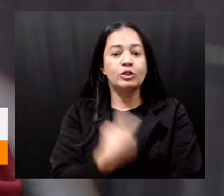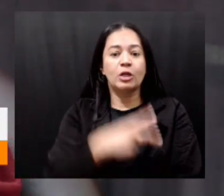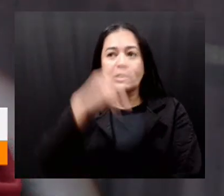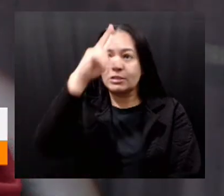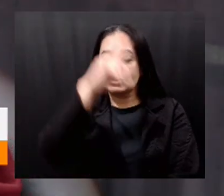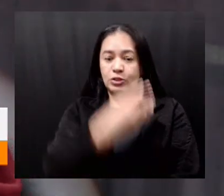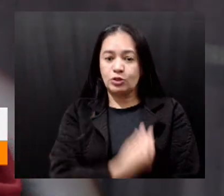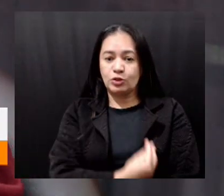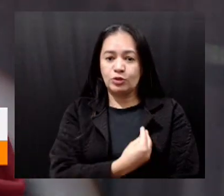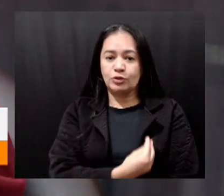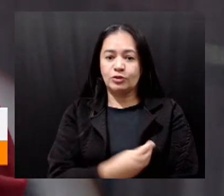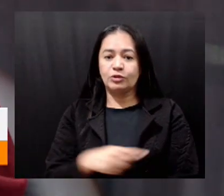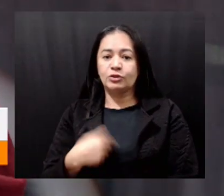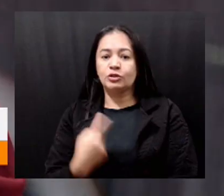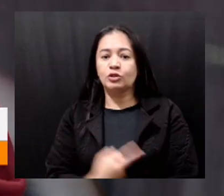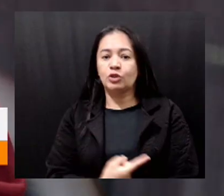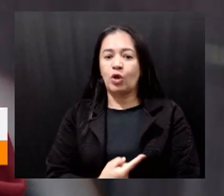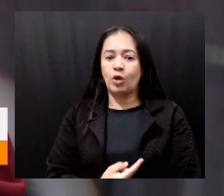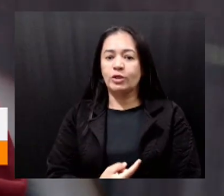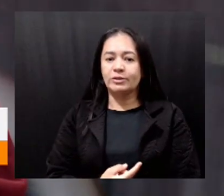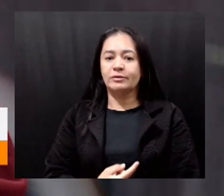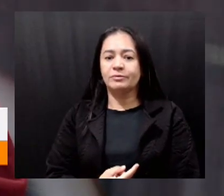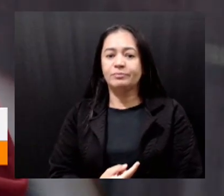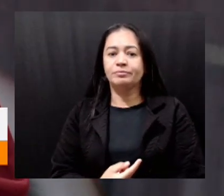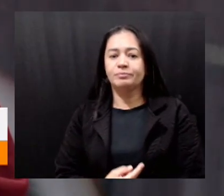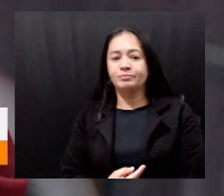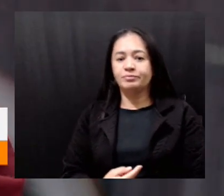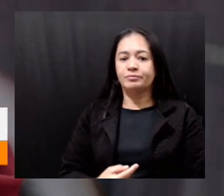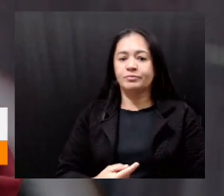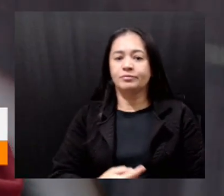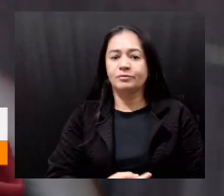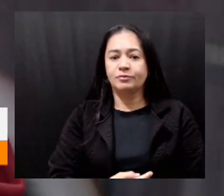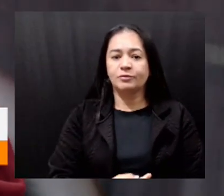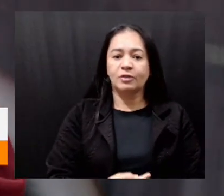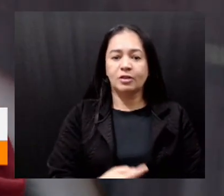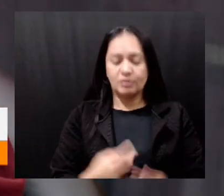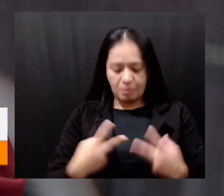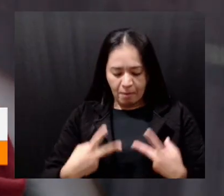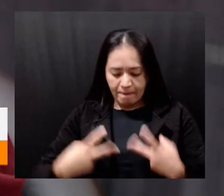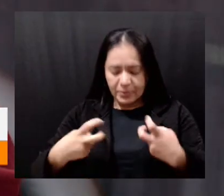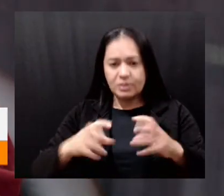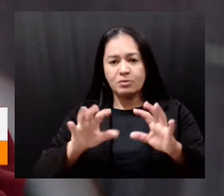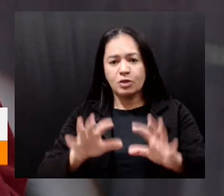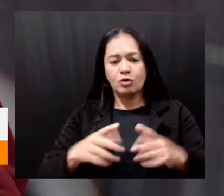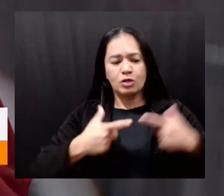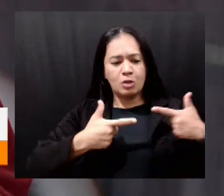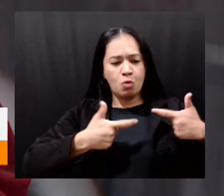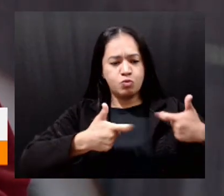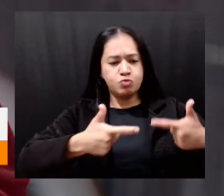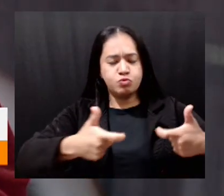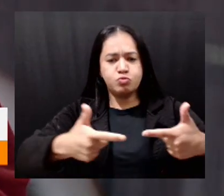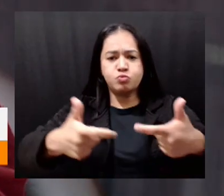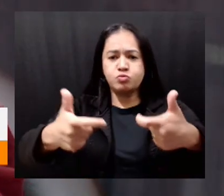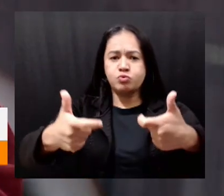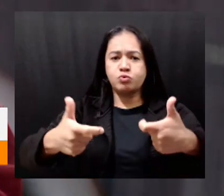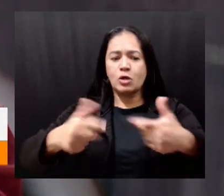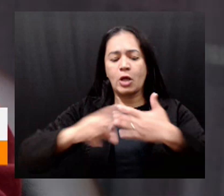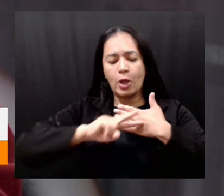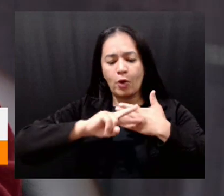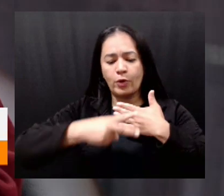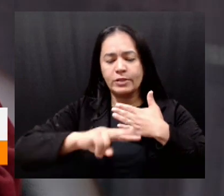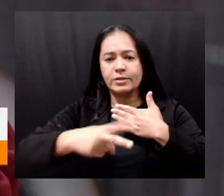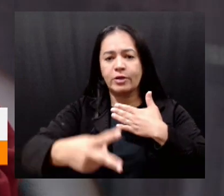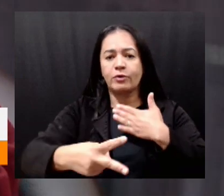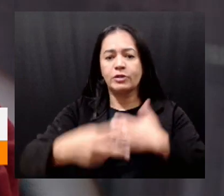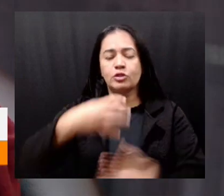se identificar com essas situações de guerra, né, e com as consequências, né, de formas diferentes. Então,